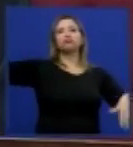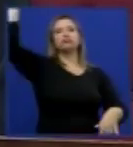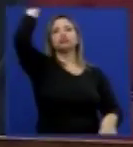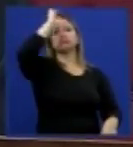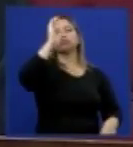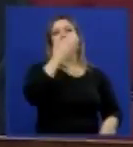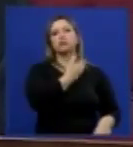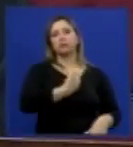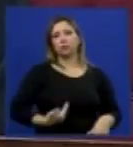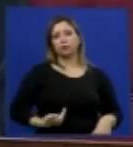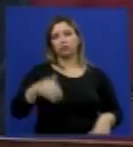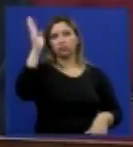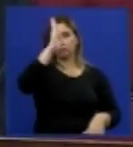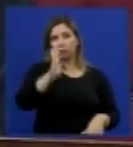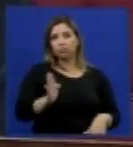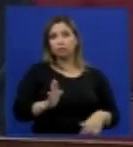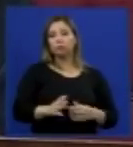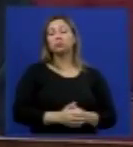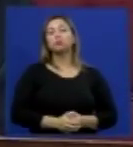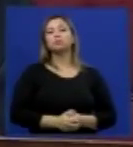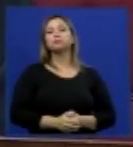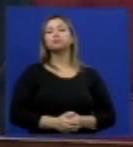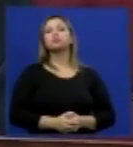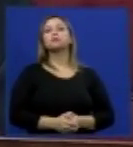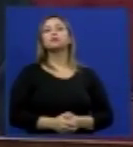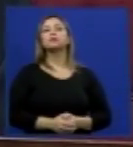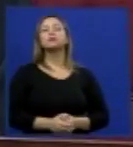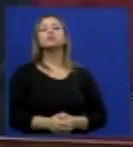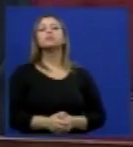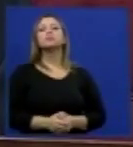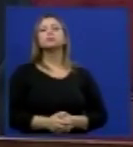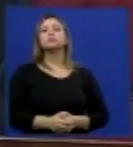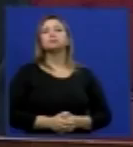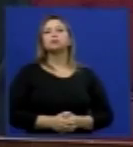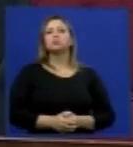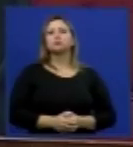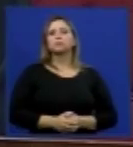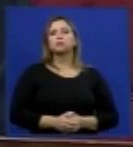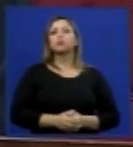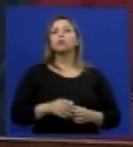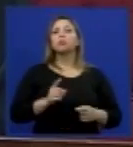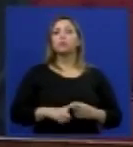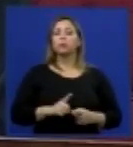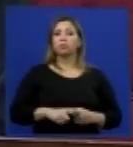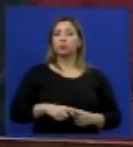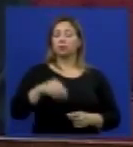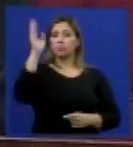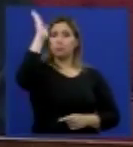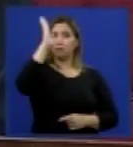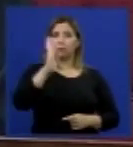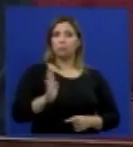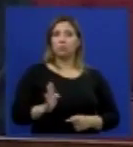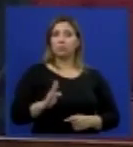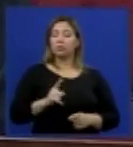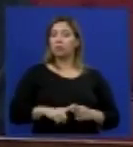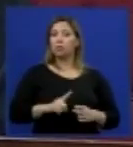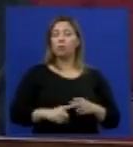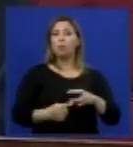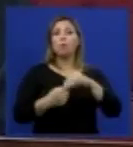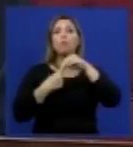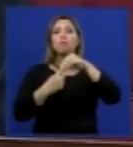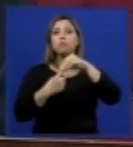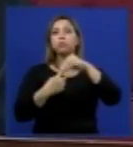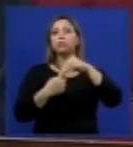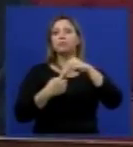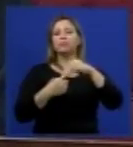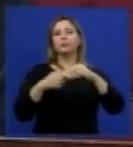brasileiro, uma vez que o Estado brasileiro ele é uno na sua personificação